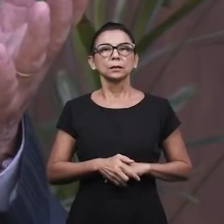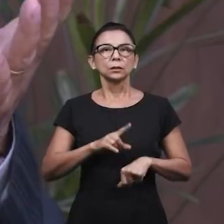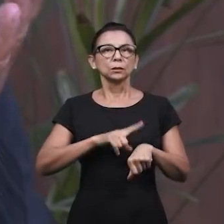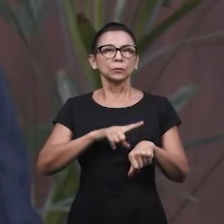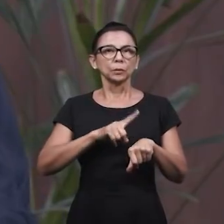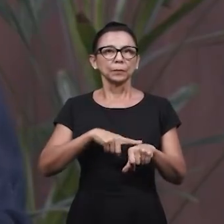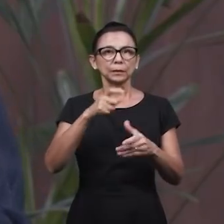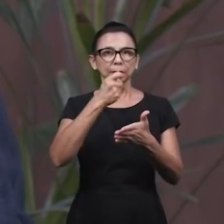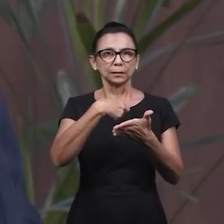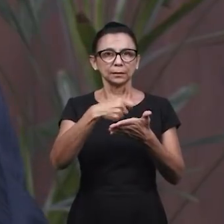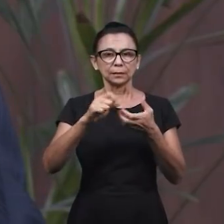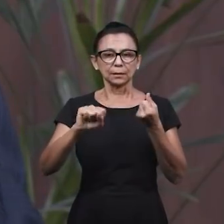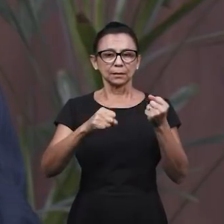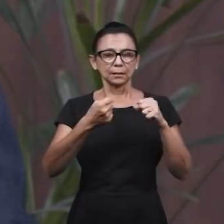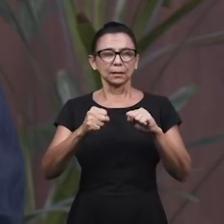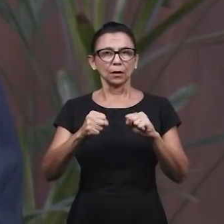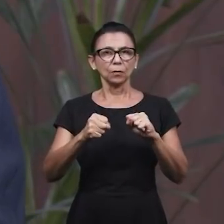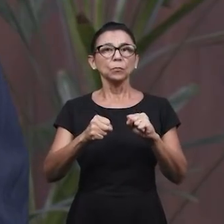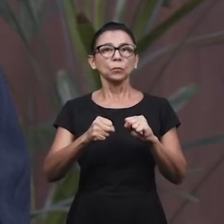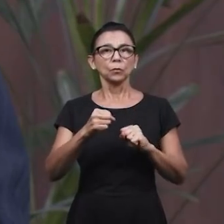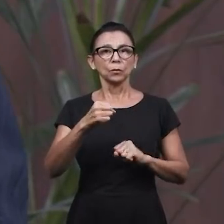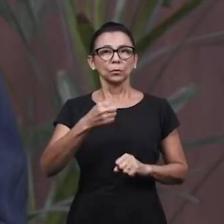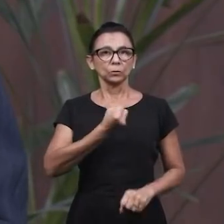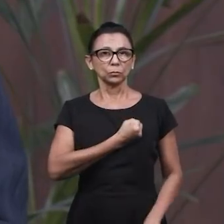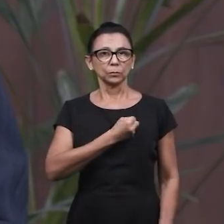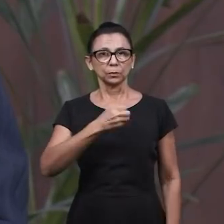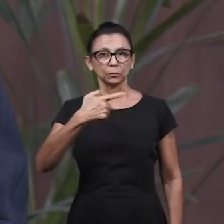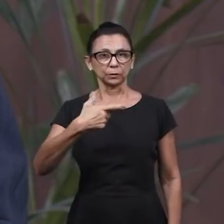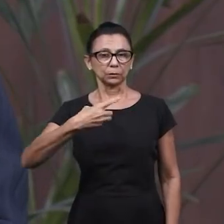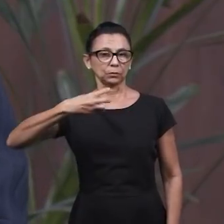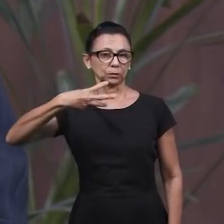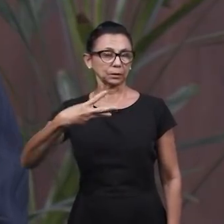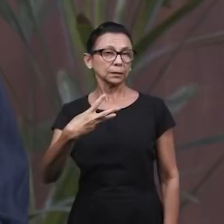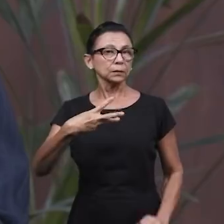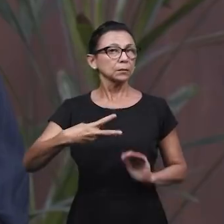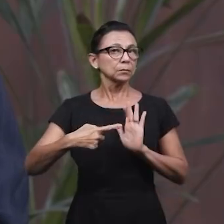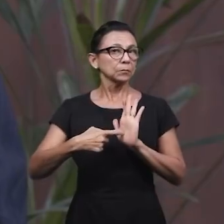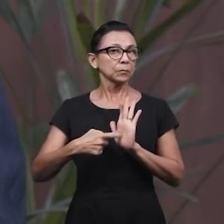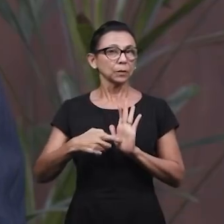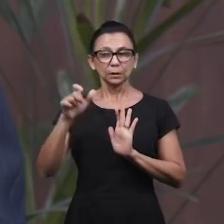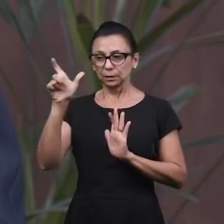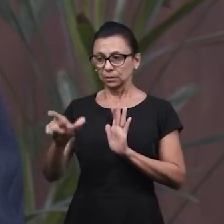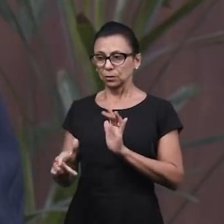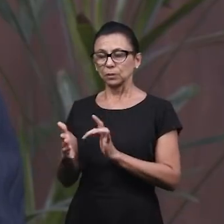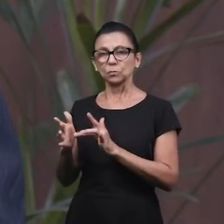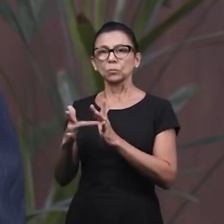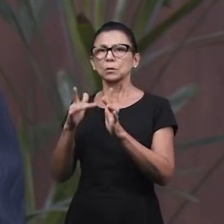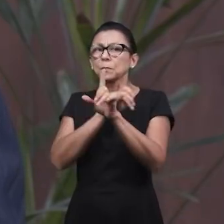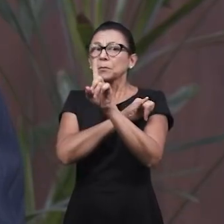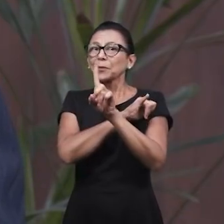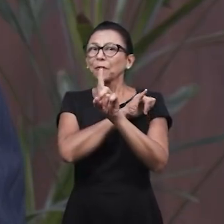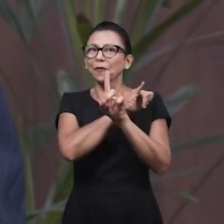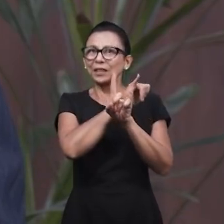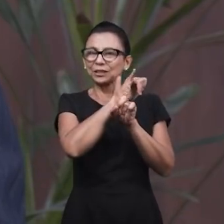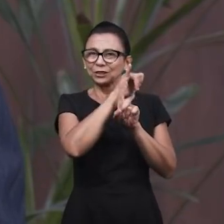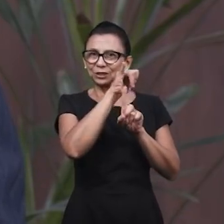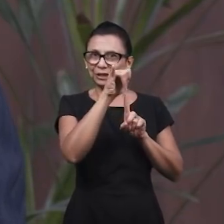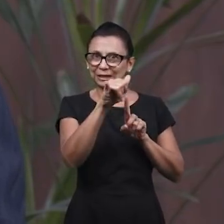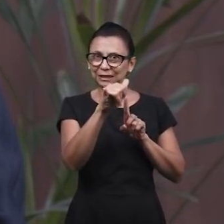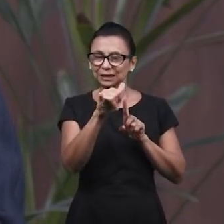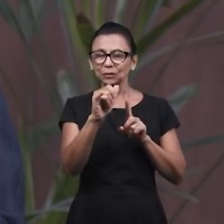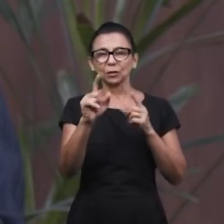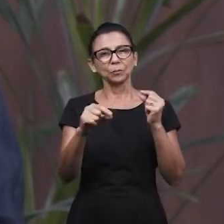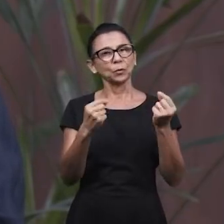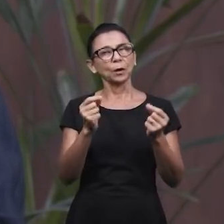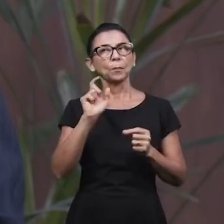Você pega, por exemplo, o Salmo 23, é uma profecia sobre Jesus, porque ele fala ali sobre Jesus como o